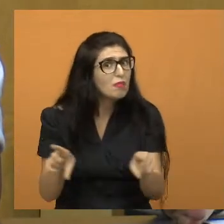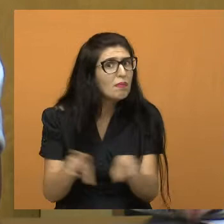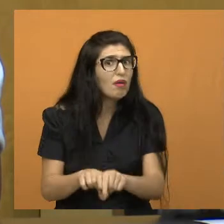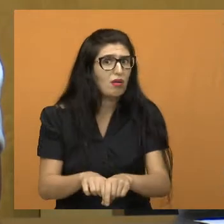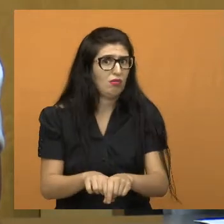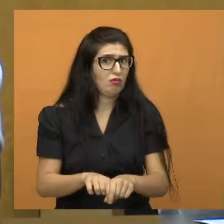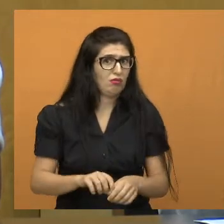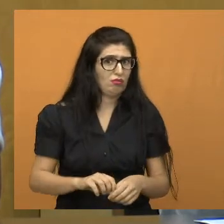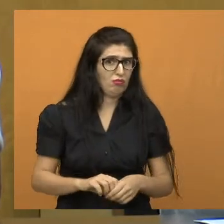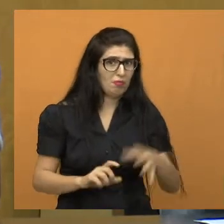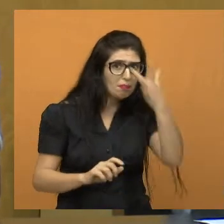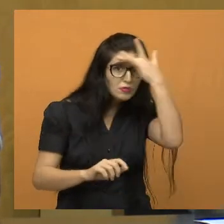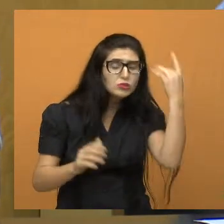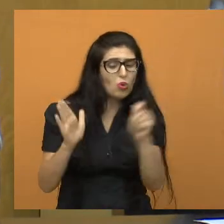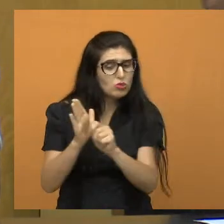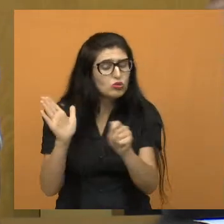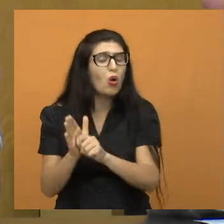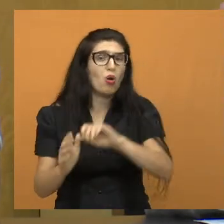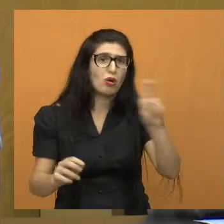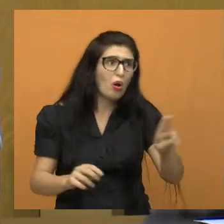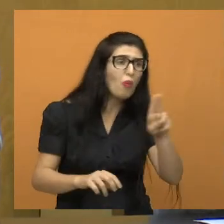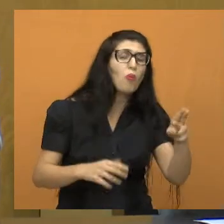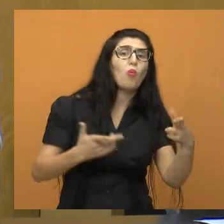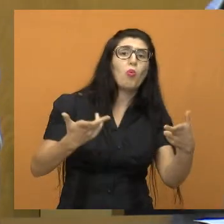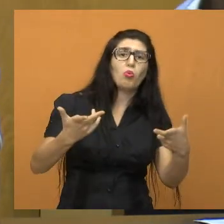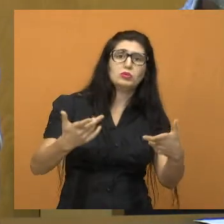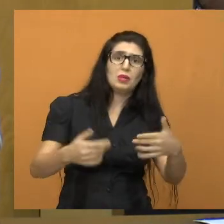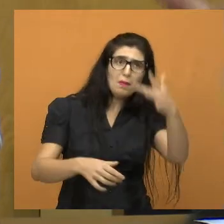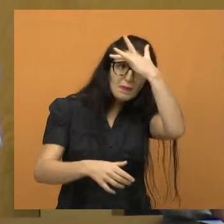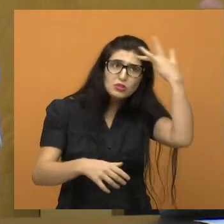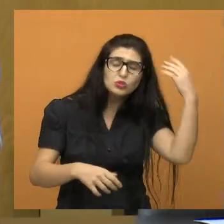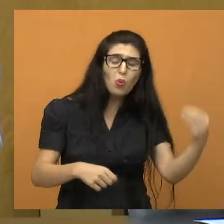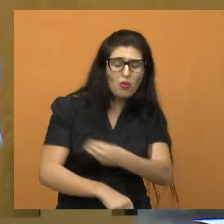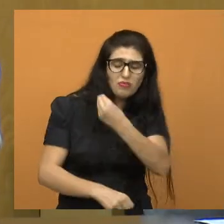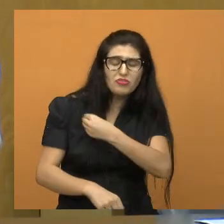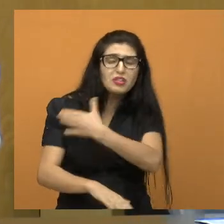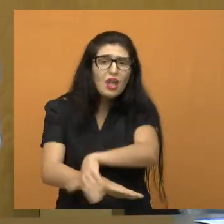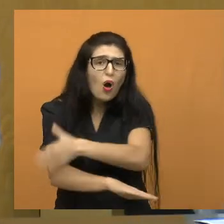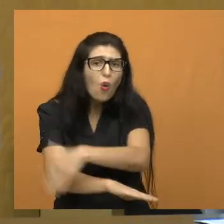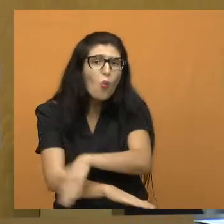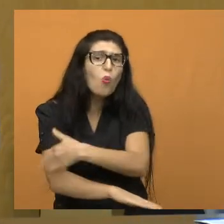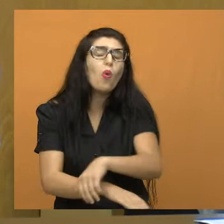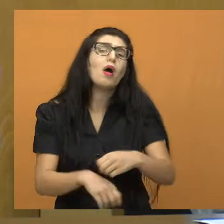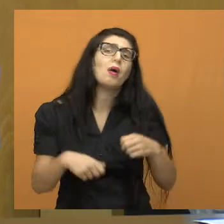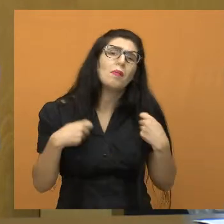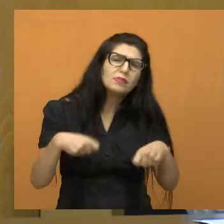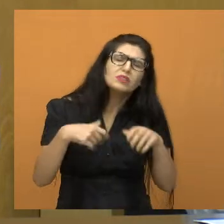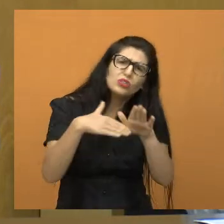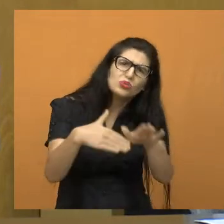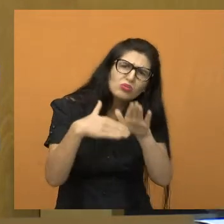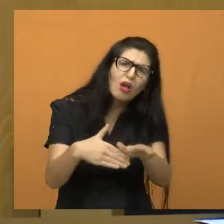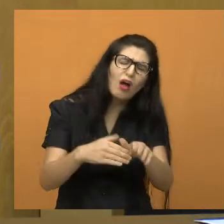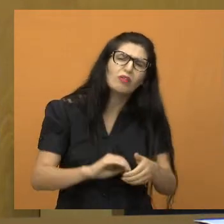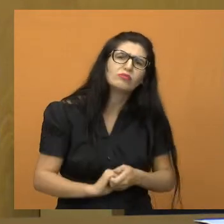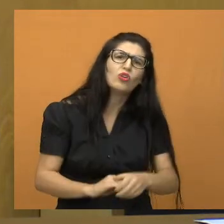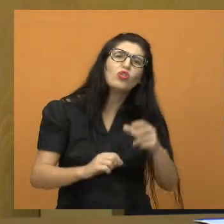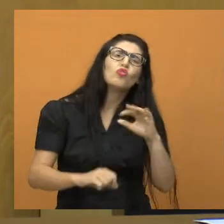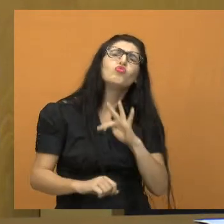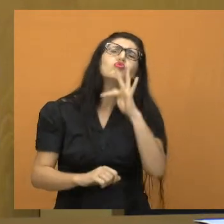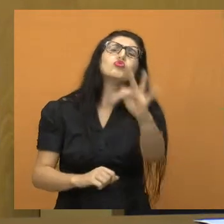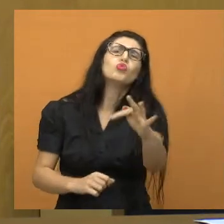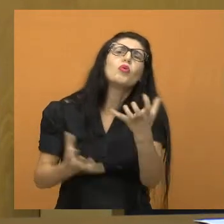temos, que sociedade nós queremos E a pergunta crucial, que vai para